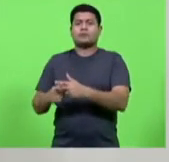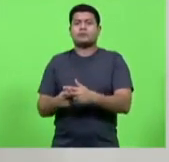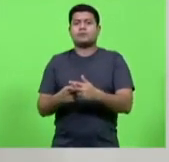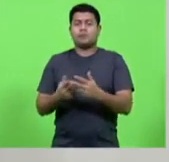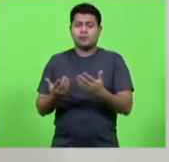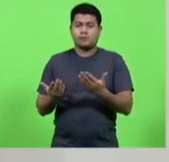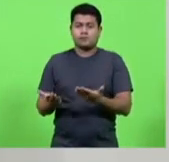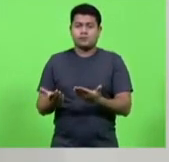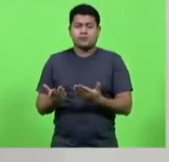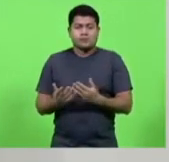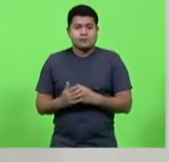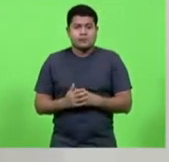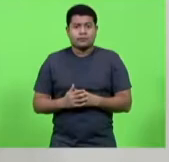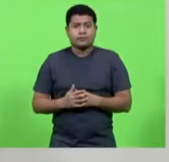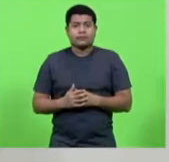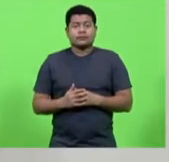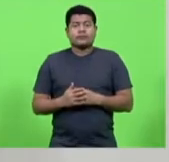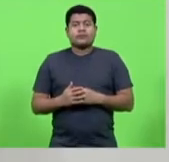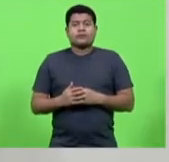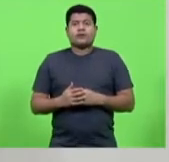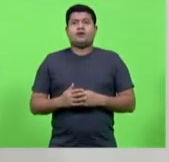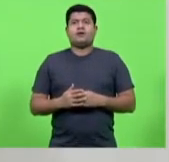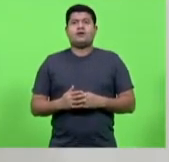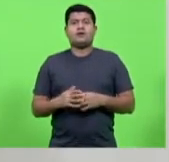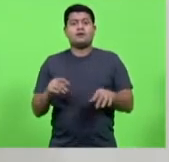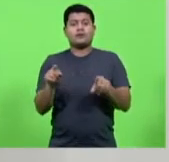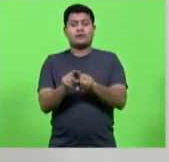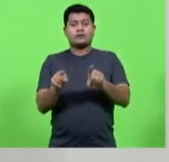aqui, da ligação de